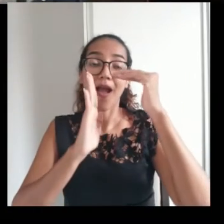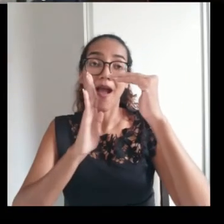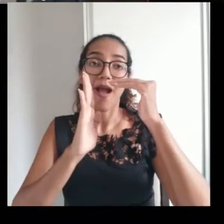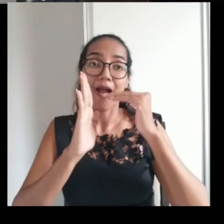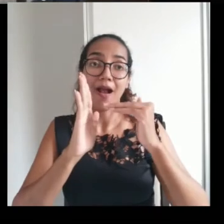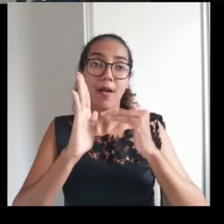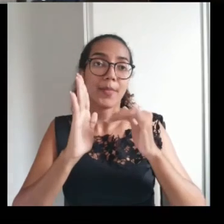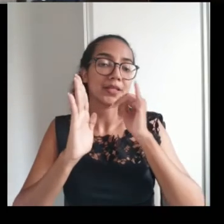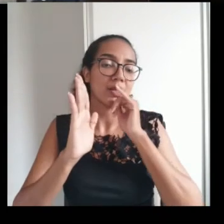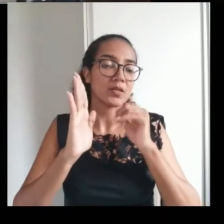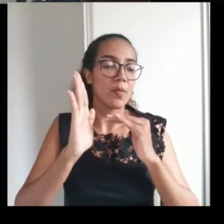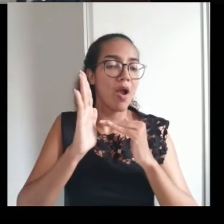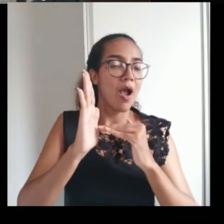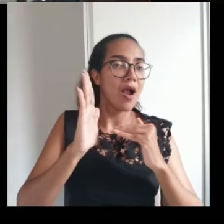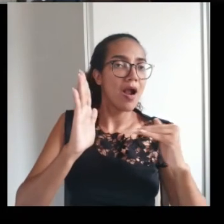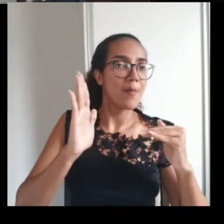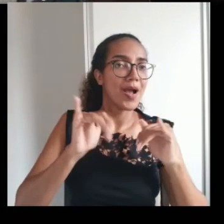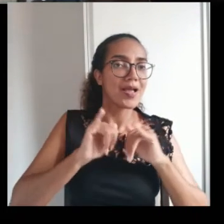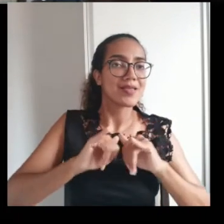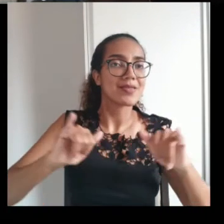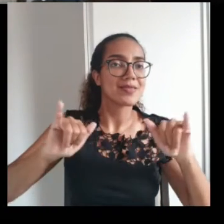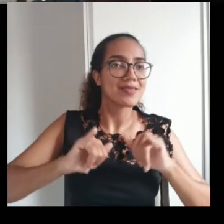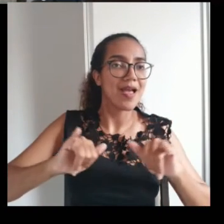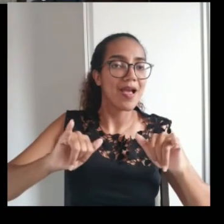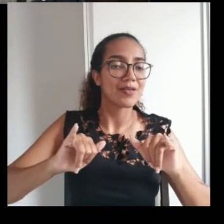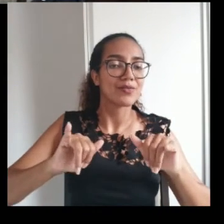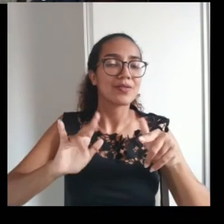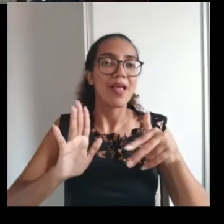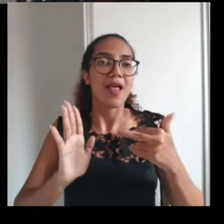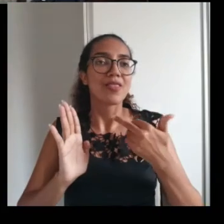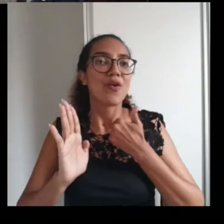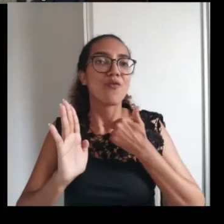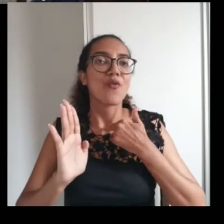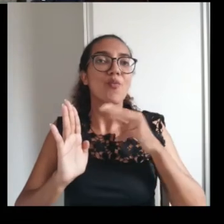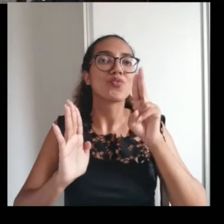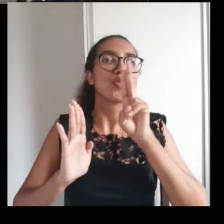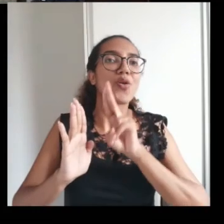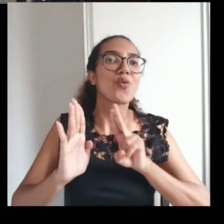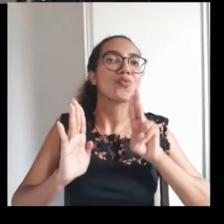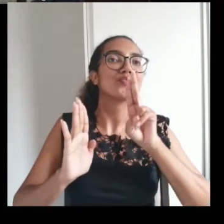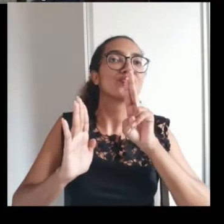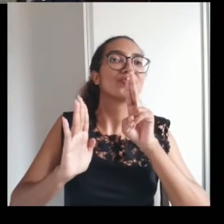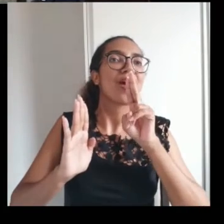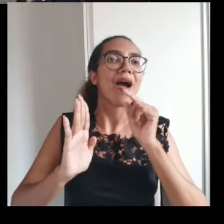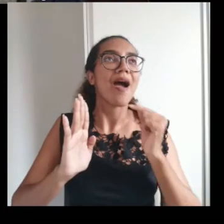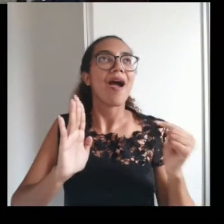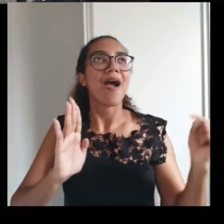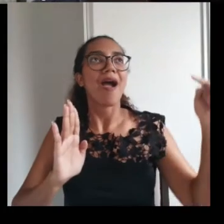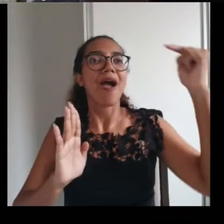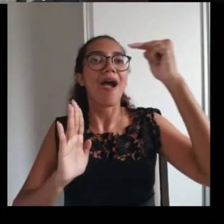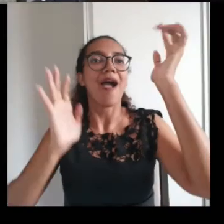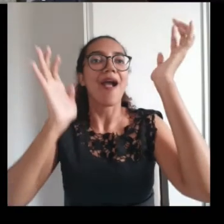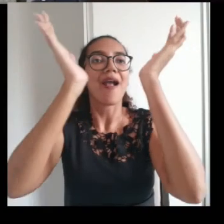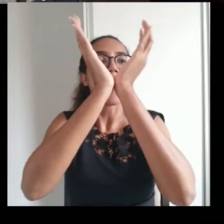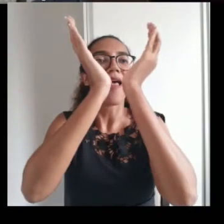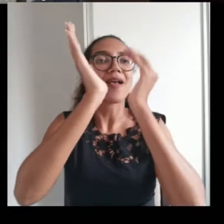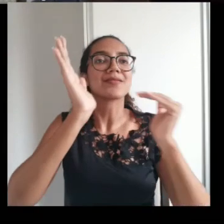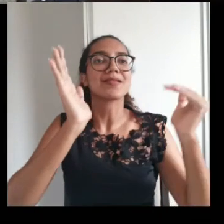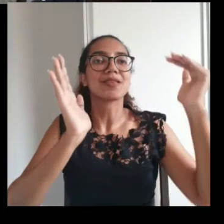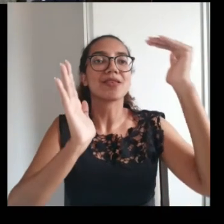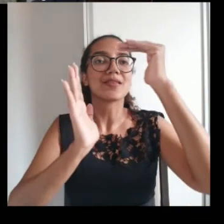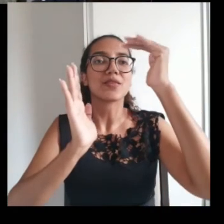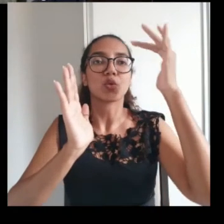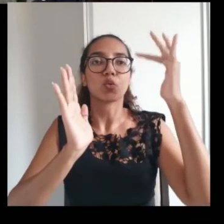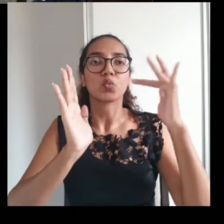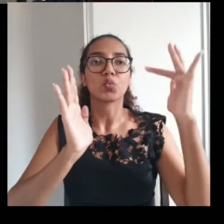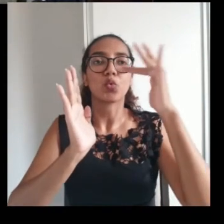poder usar, por exemplo, as camadas, as classes que estão na camada de apresentação. É uma visão lógica. Então,